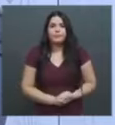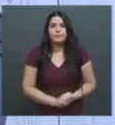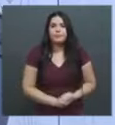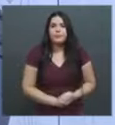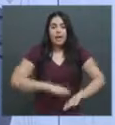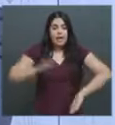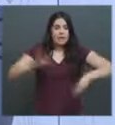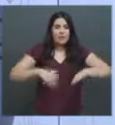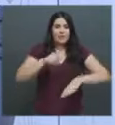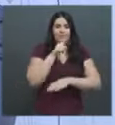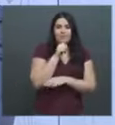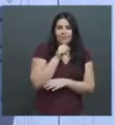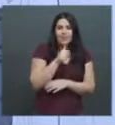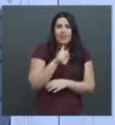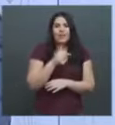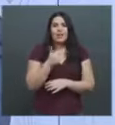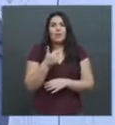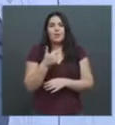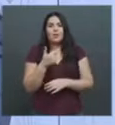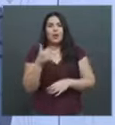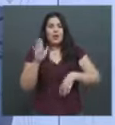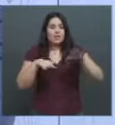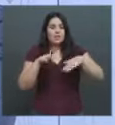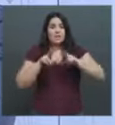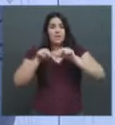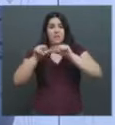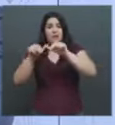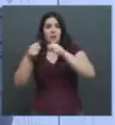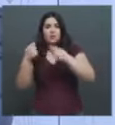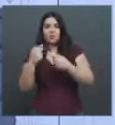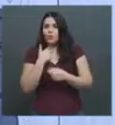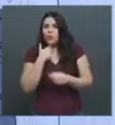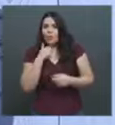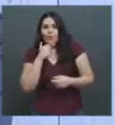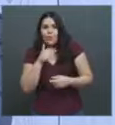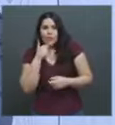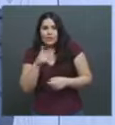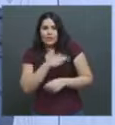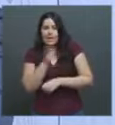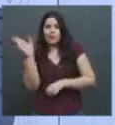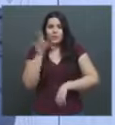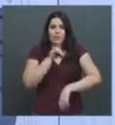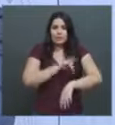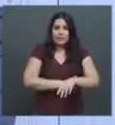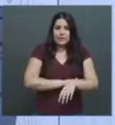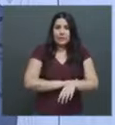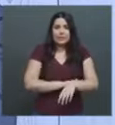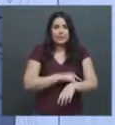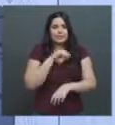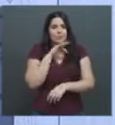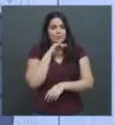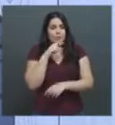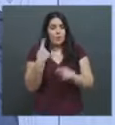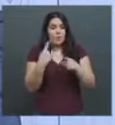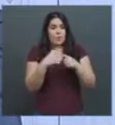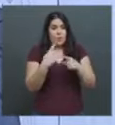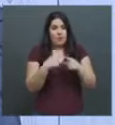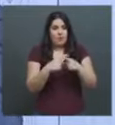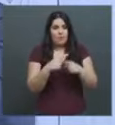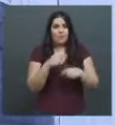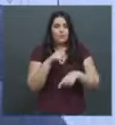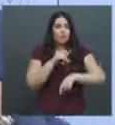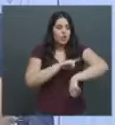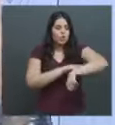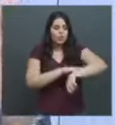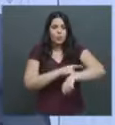no trabalho, a questão às vezes está em viagem, tem que segurar a urina, se prejudica muito, porque a urina parada, ela é